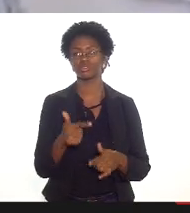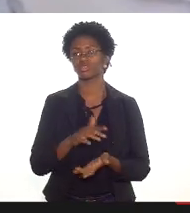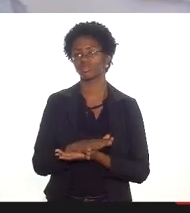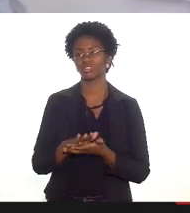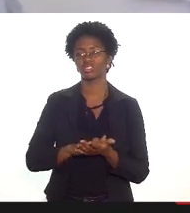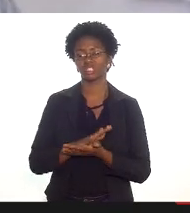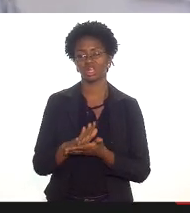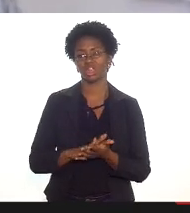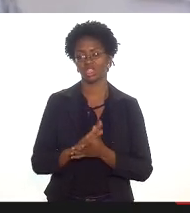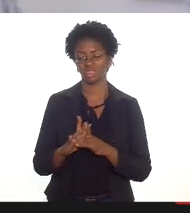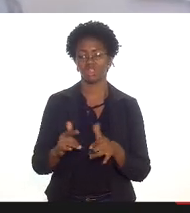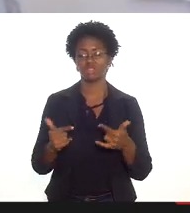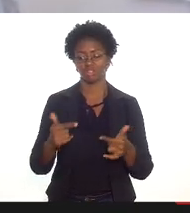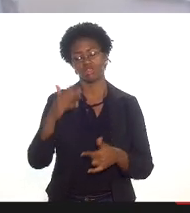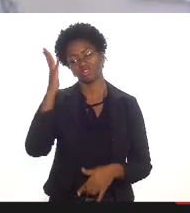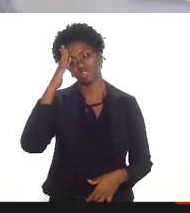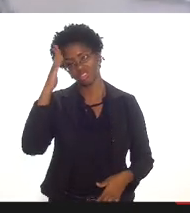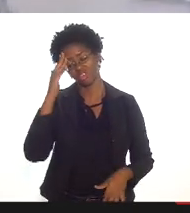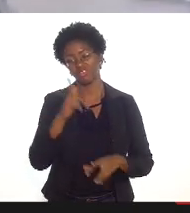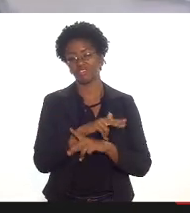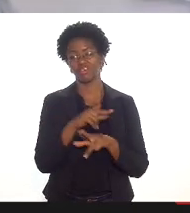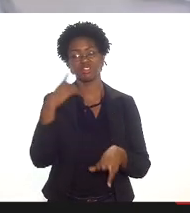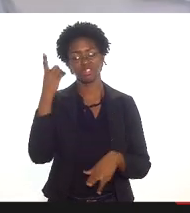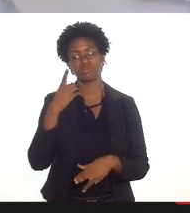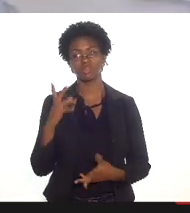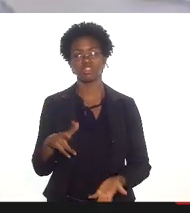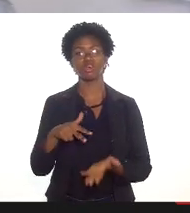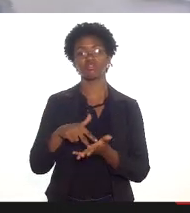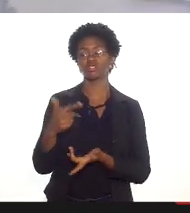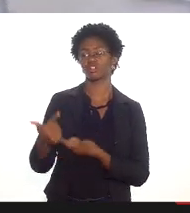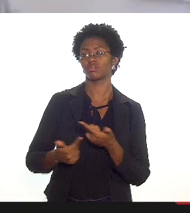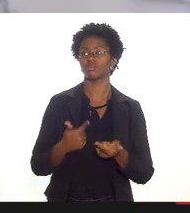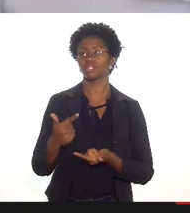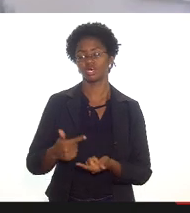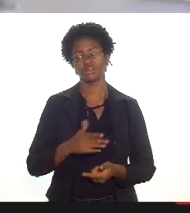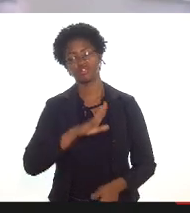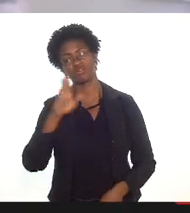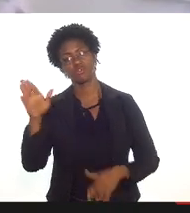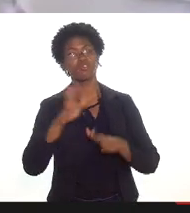aqui vários deputados que tiveram à frente desse trabalho, tivemos visitando algumas